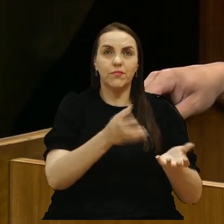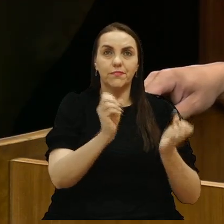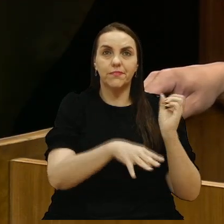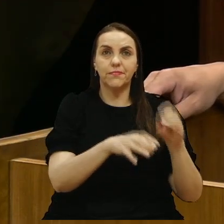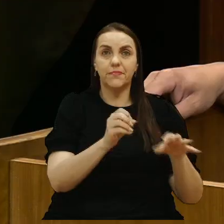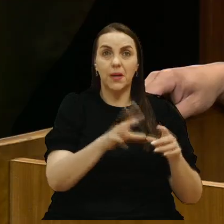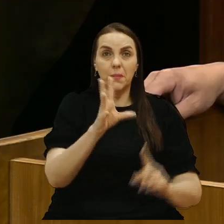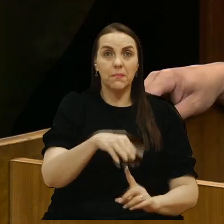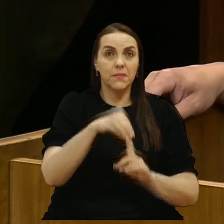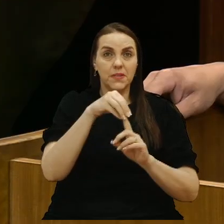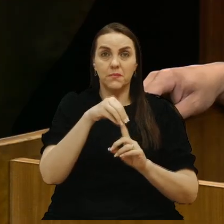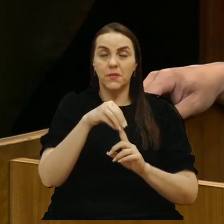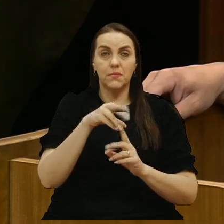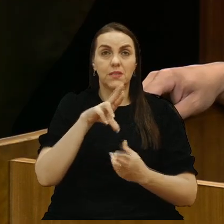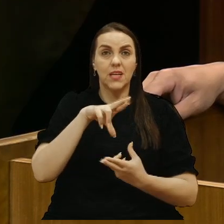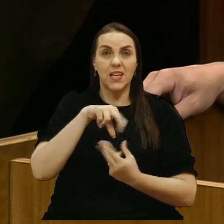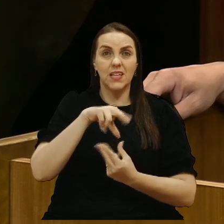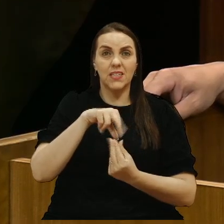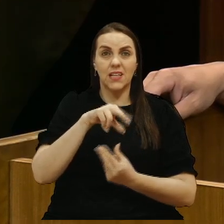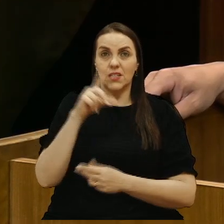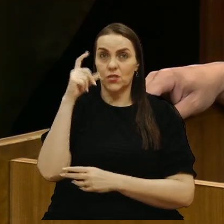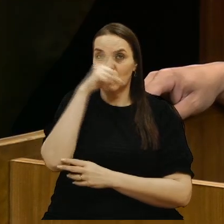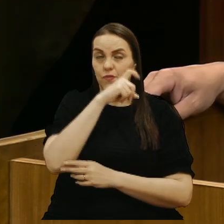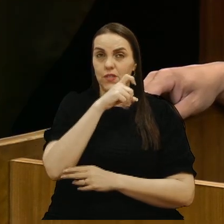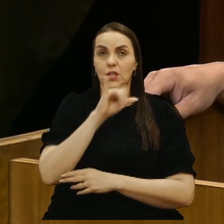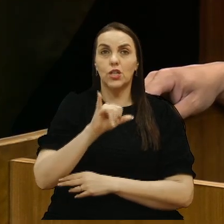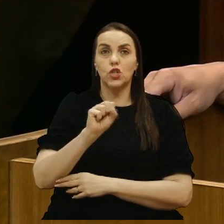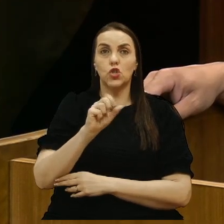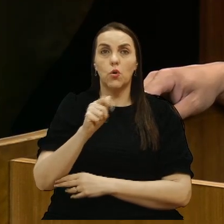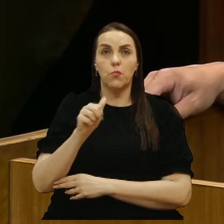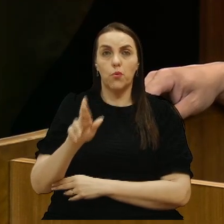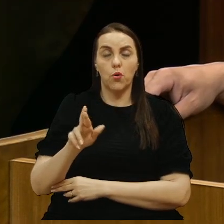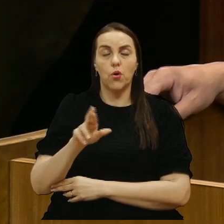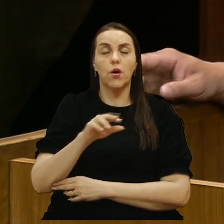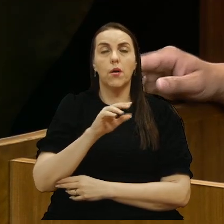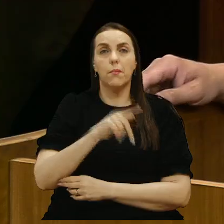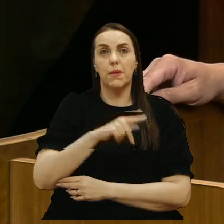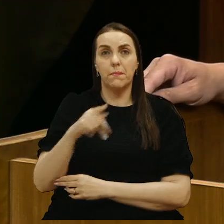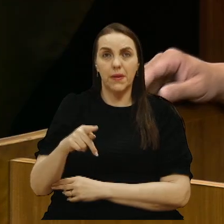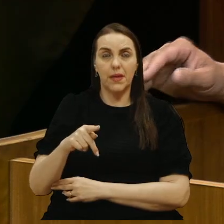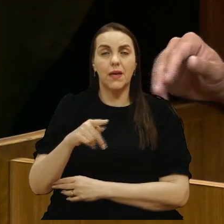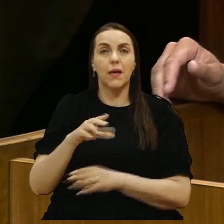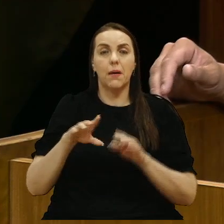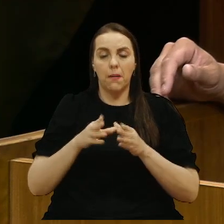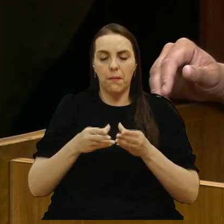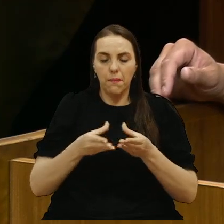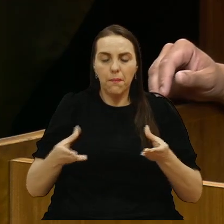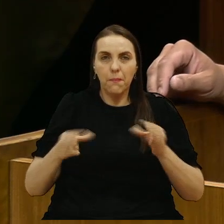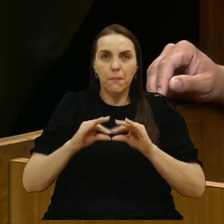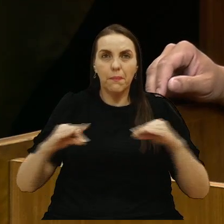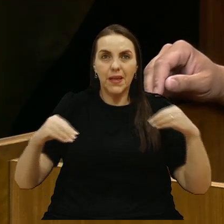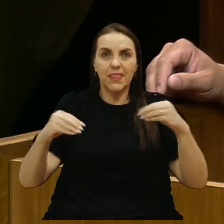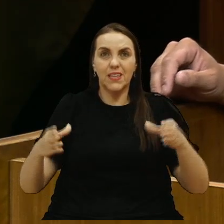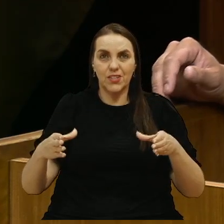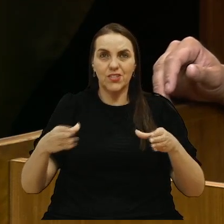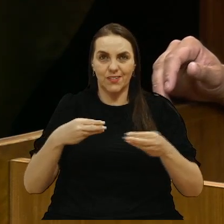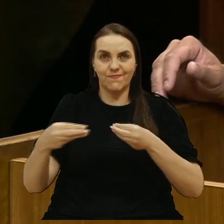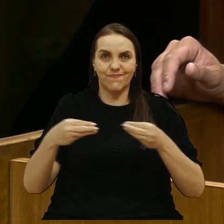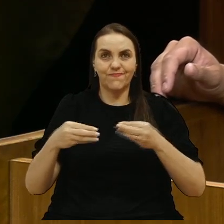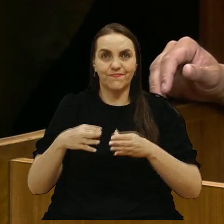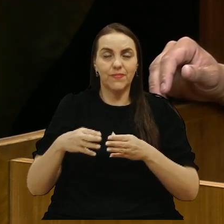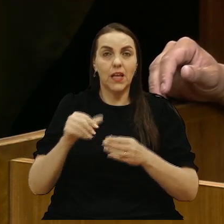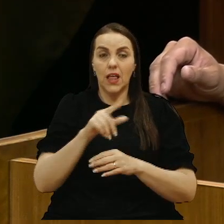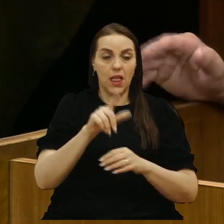Principalmente materiais de difícil reciclabilidade, como isopor, BOPP, bandeja. Esses materiais, quando são colocados no